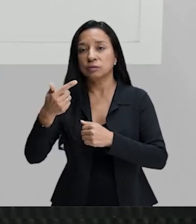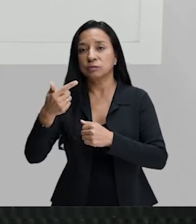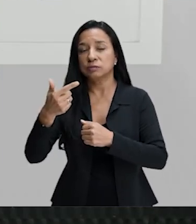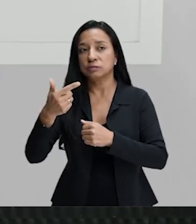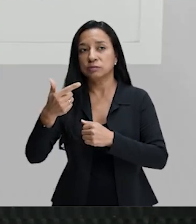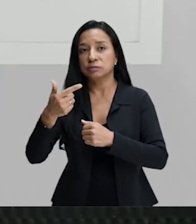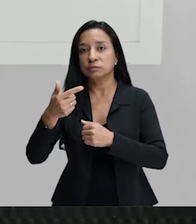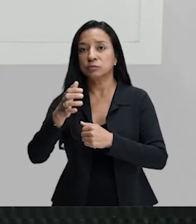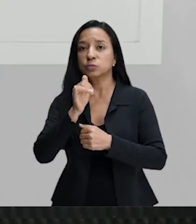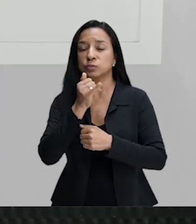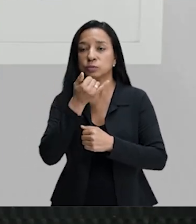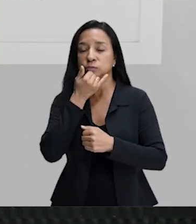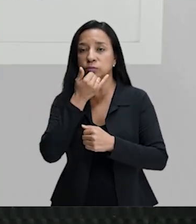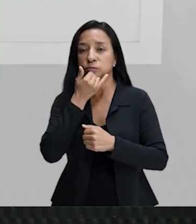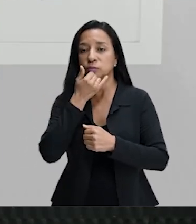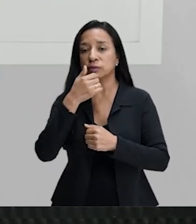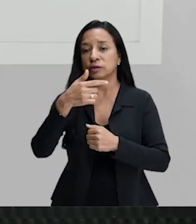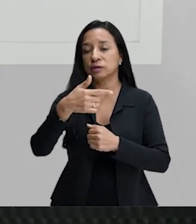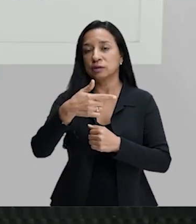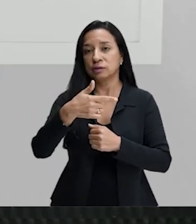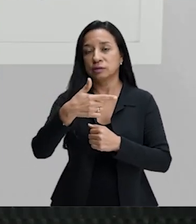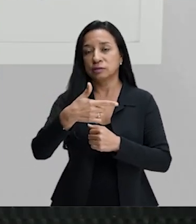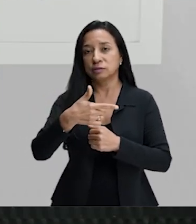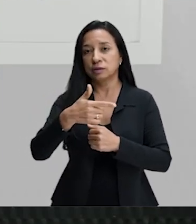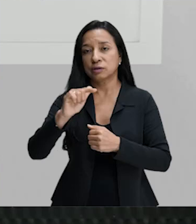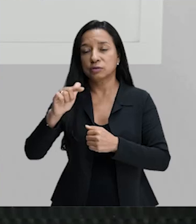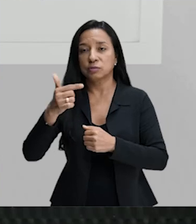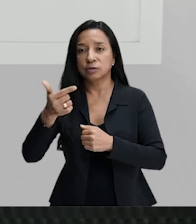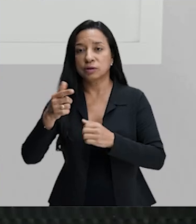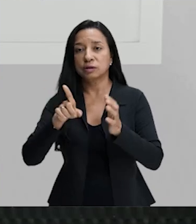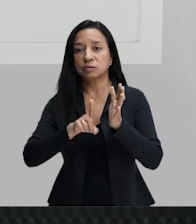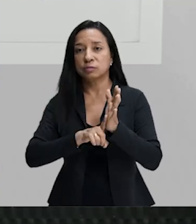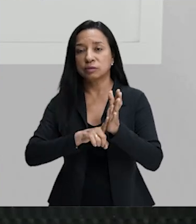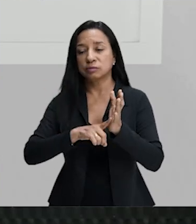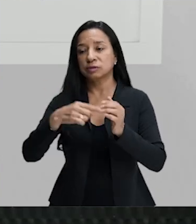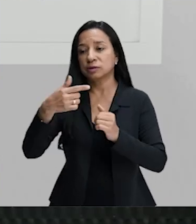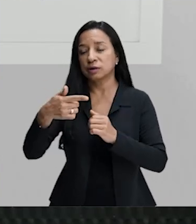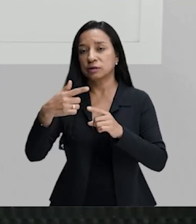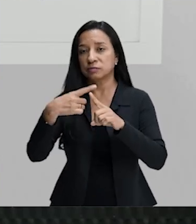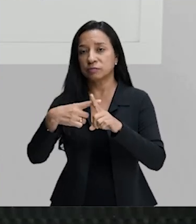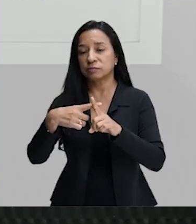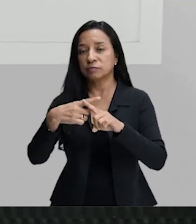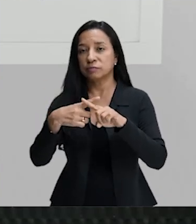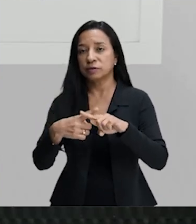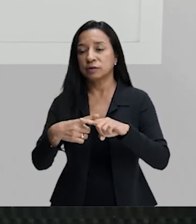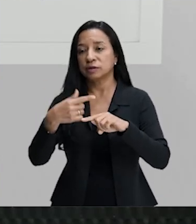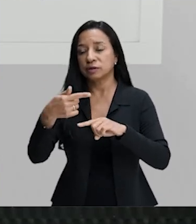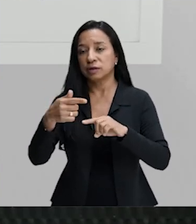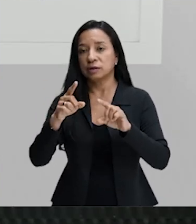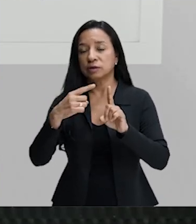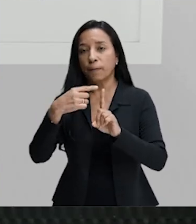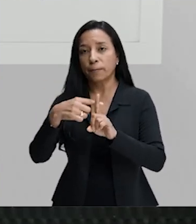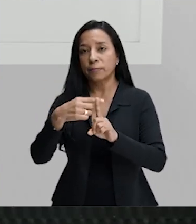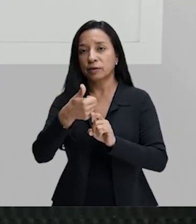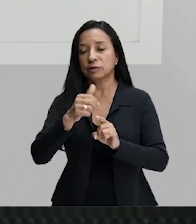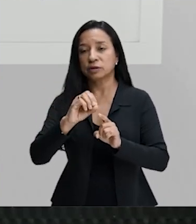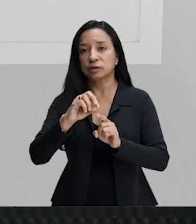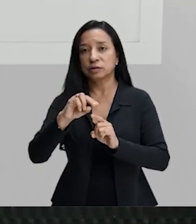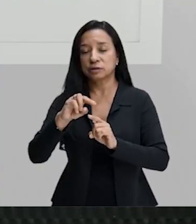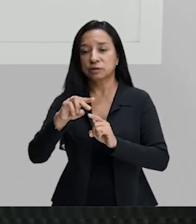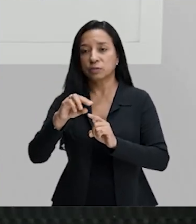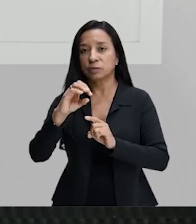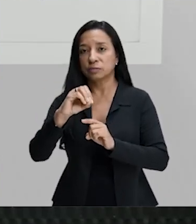7 vezes 7 mais 10 igual a zero.